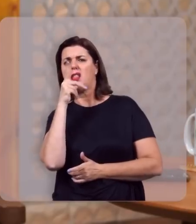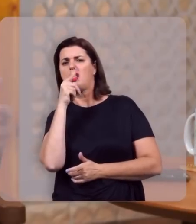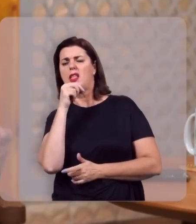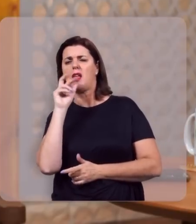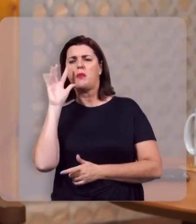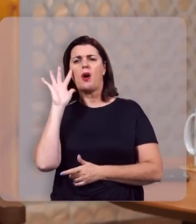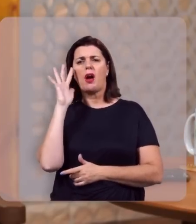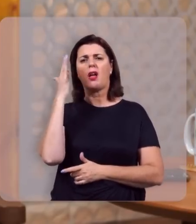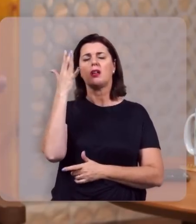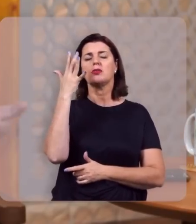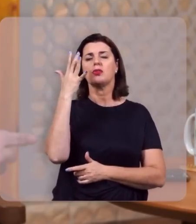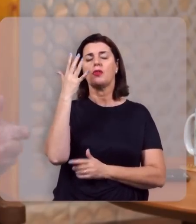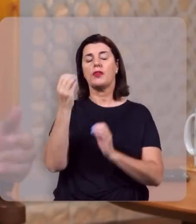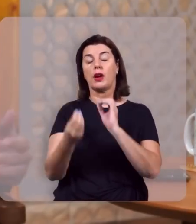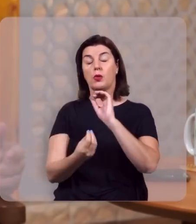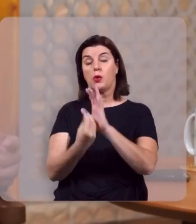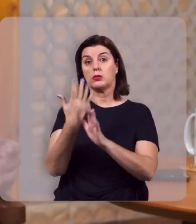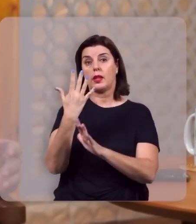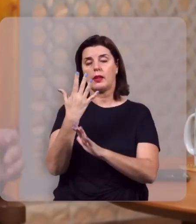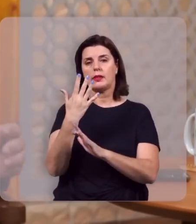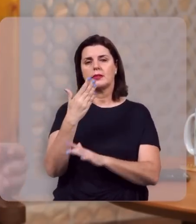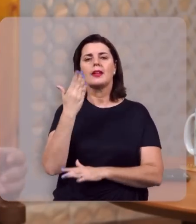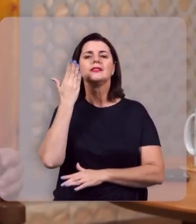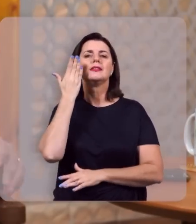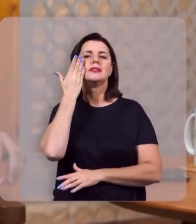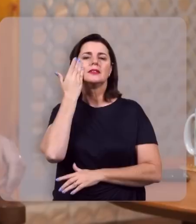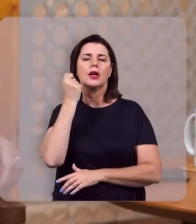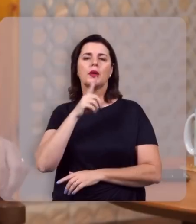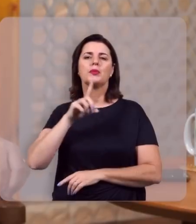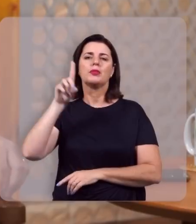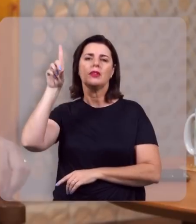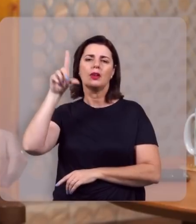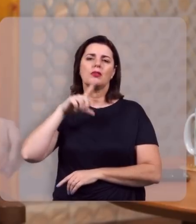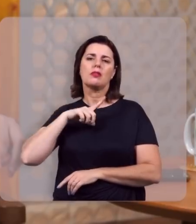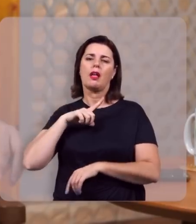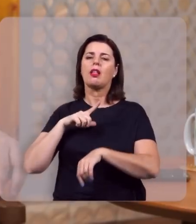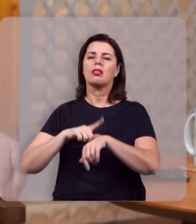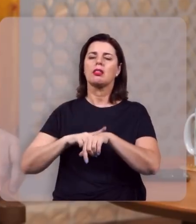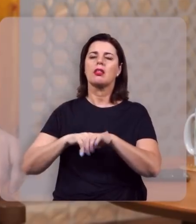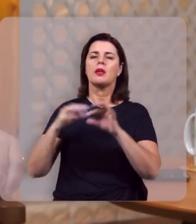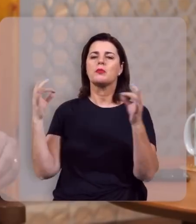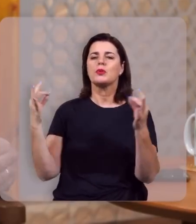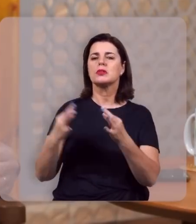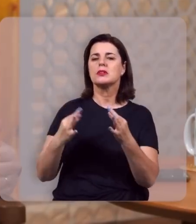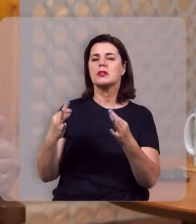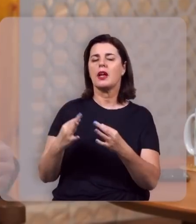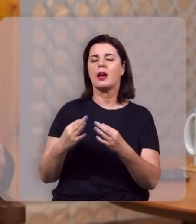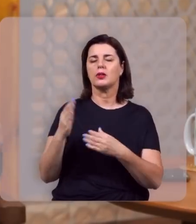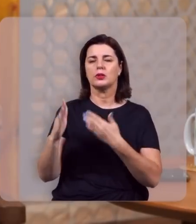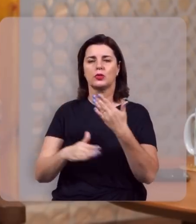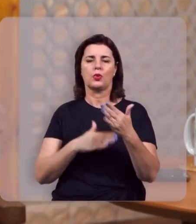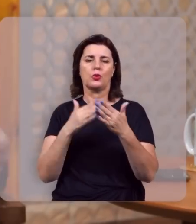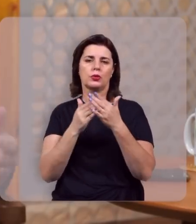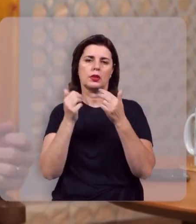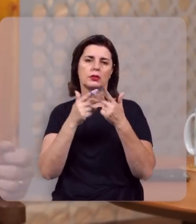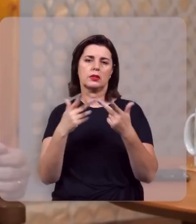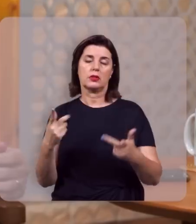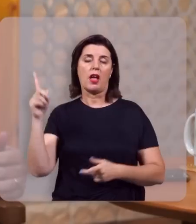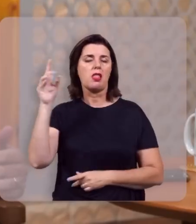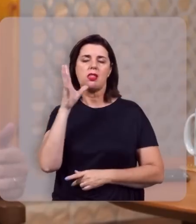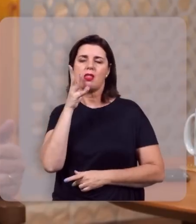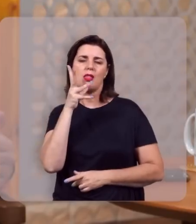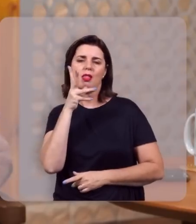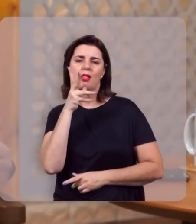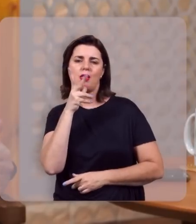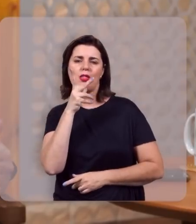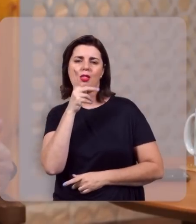está demorando a resolução de uma situação, saiba que o tempo de Deus é o tempo